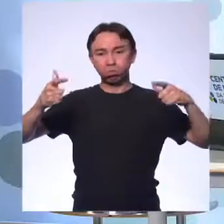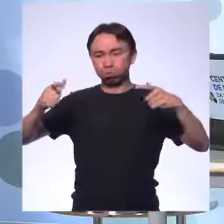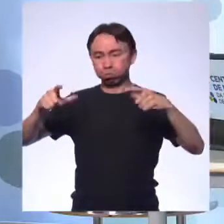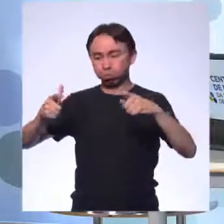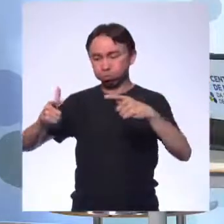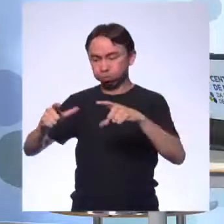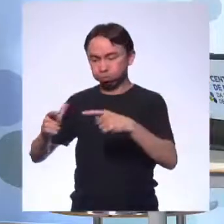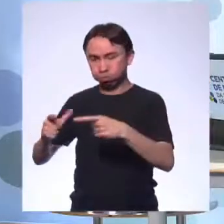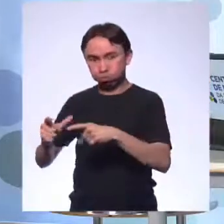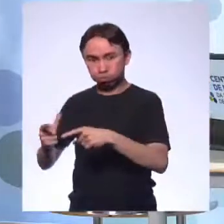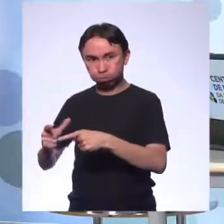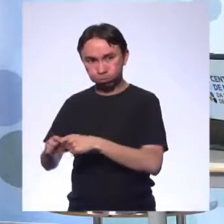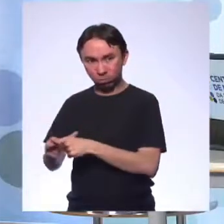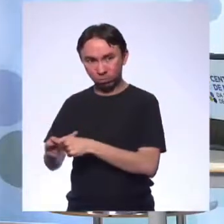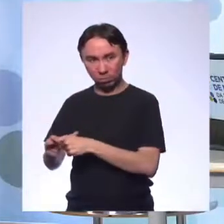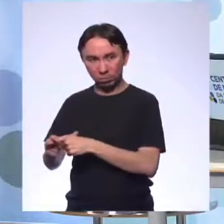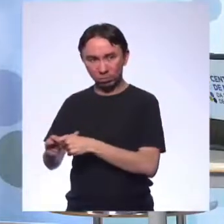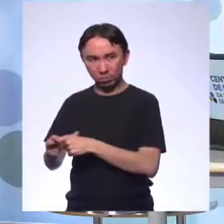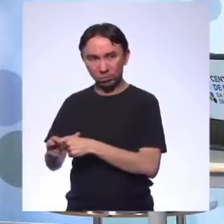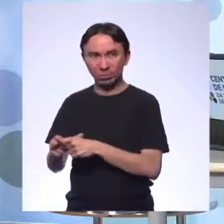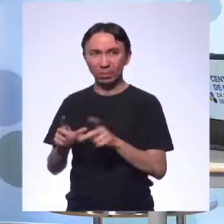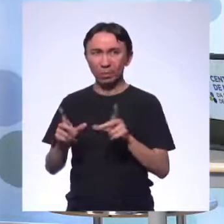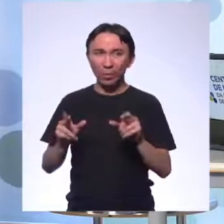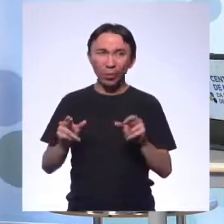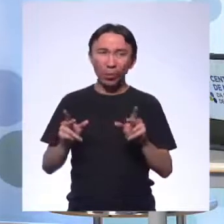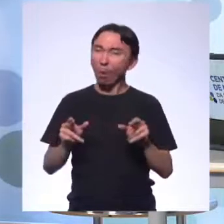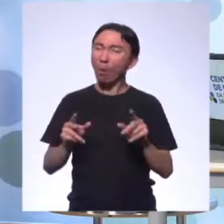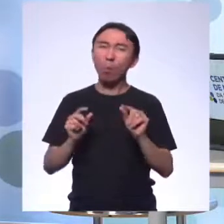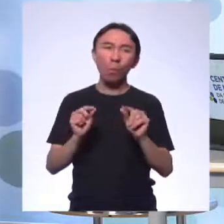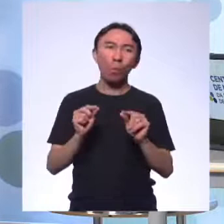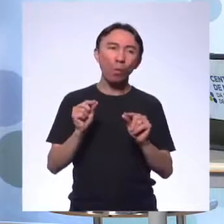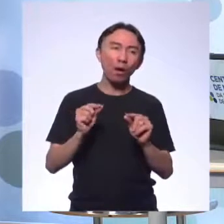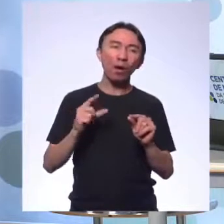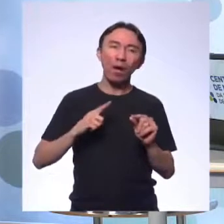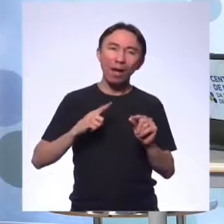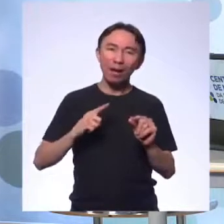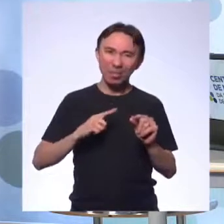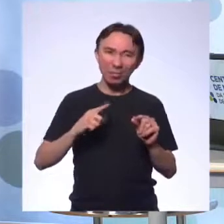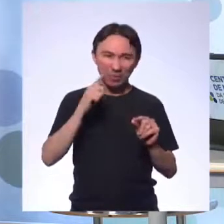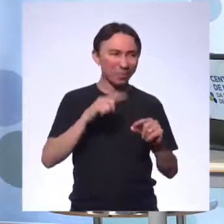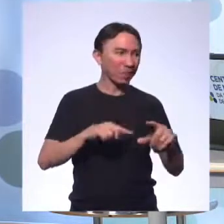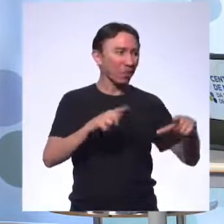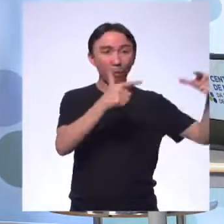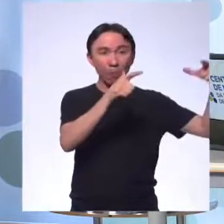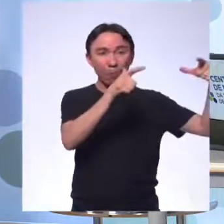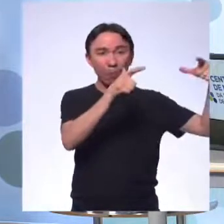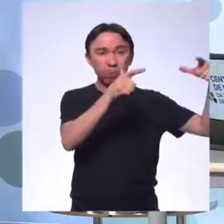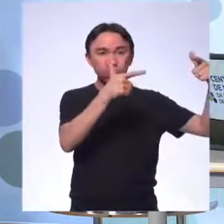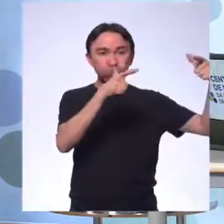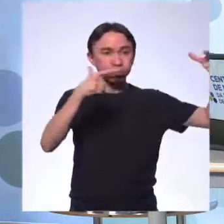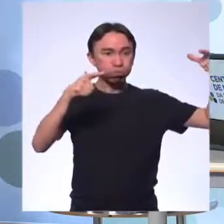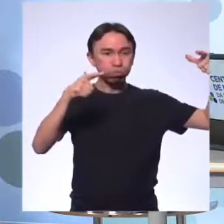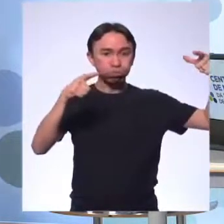menos abrangente, né? Então, é como se a gente fizesse, na verdade, aqui um funil, né? E cada vez mais essas características